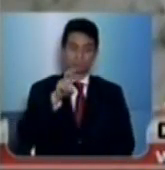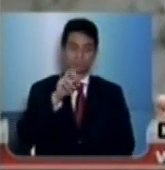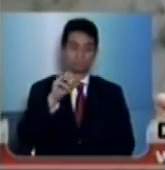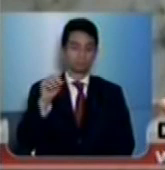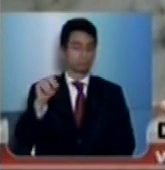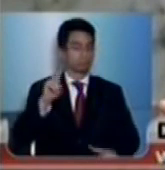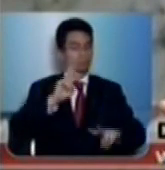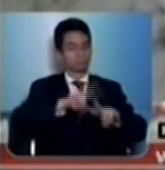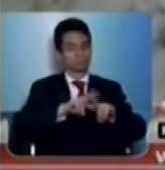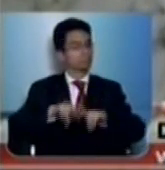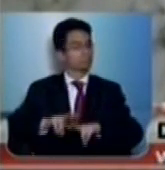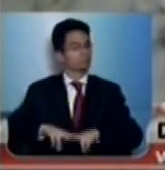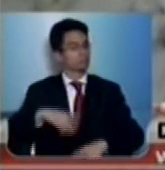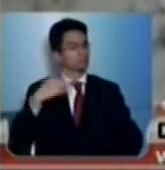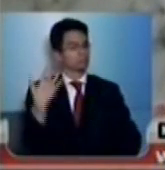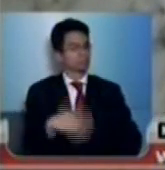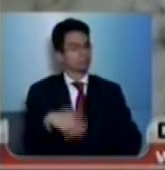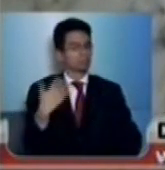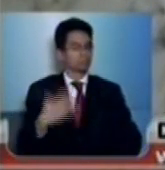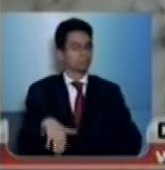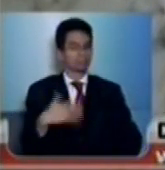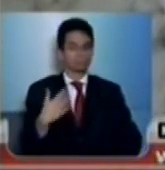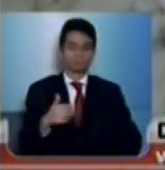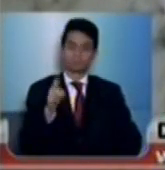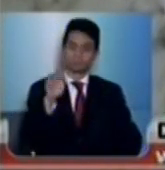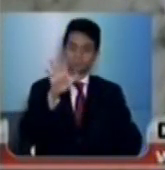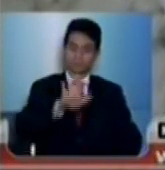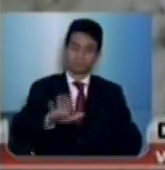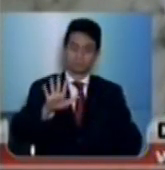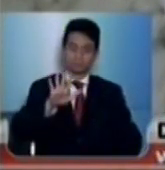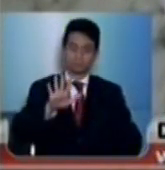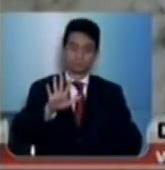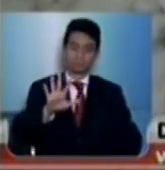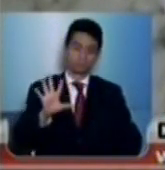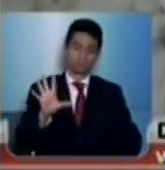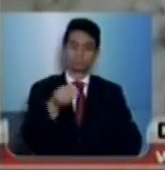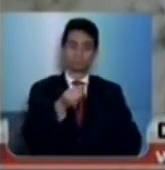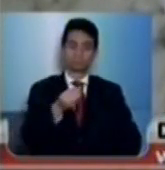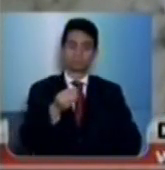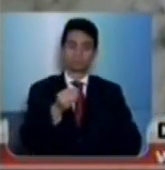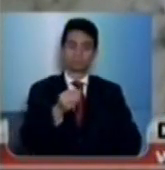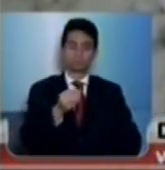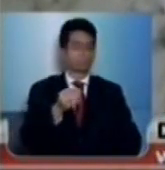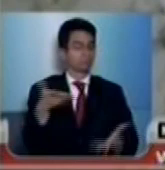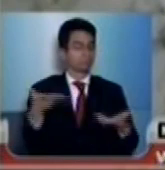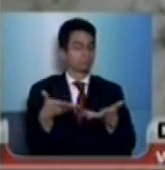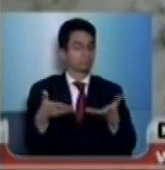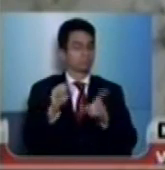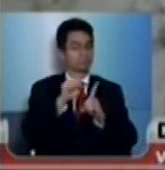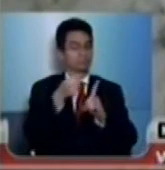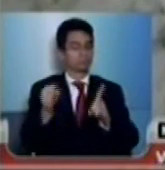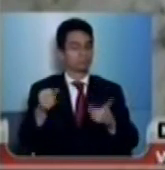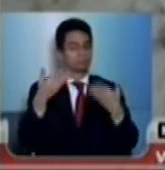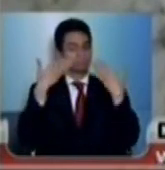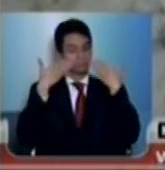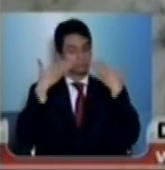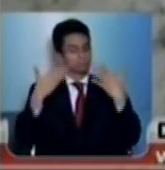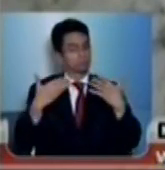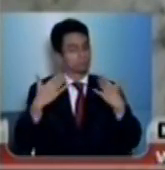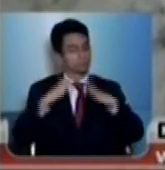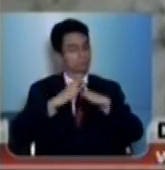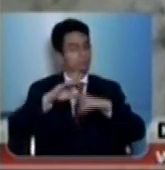situação eh Geral do sistema prisional do Estado de São Paulo que foi apresentado aqui